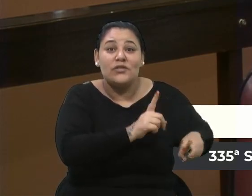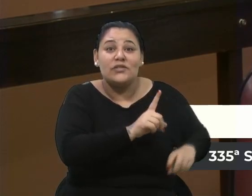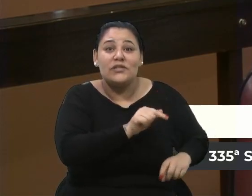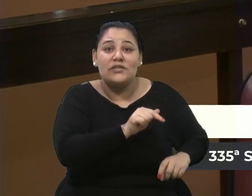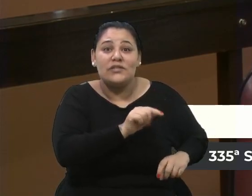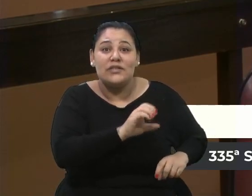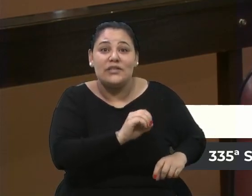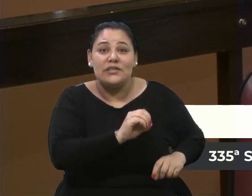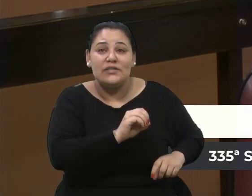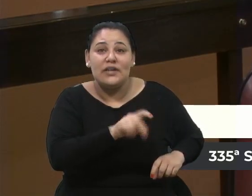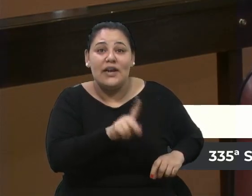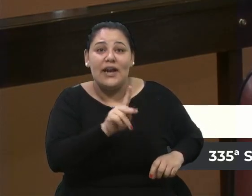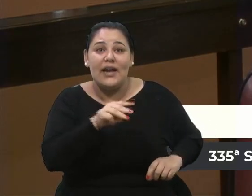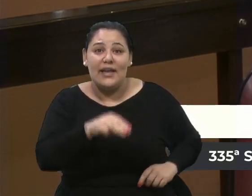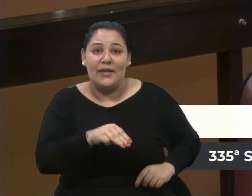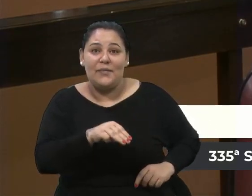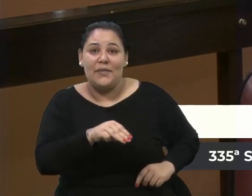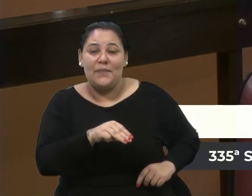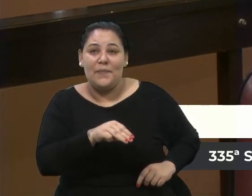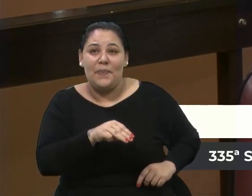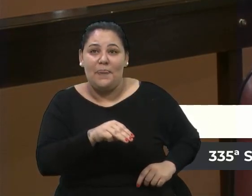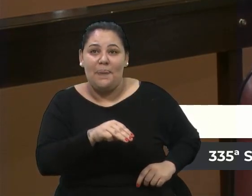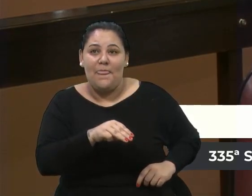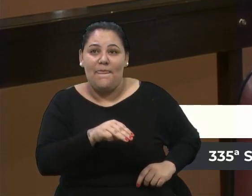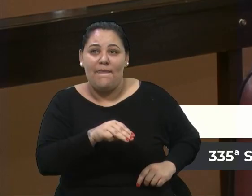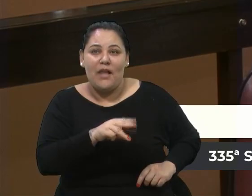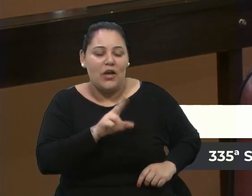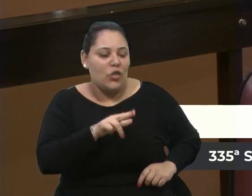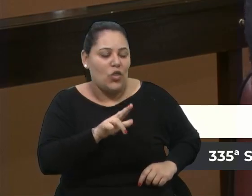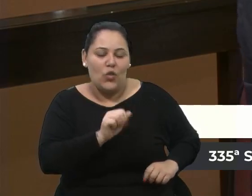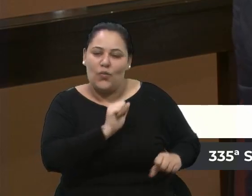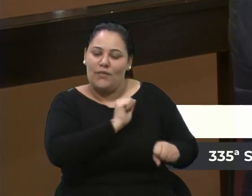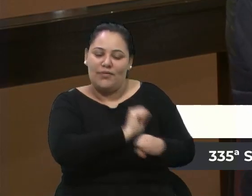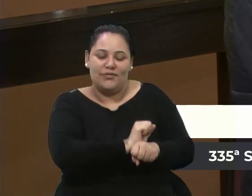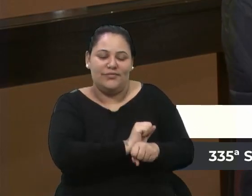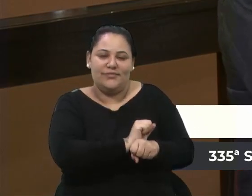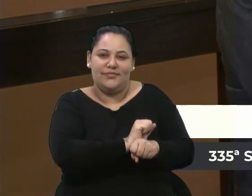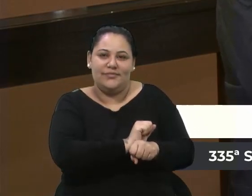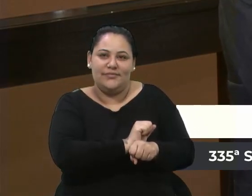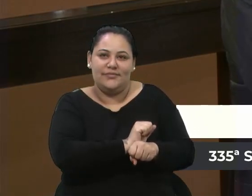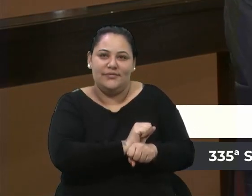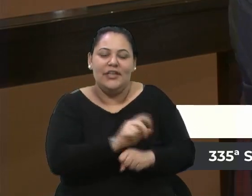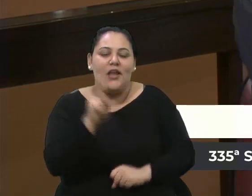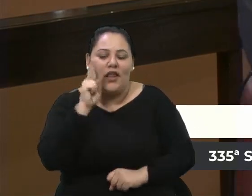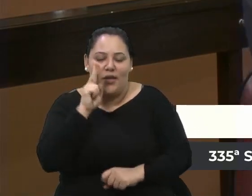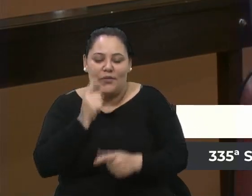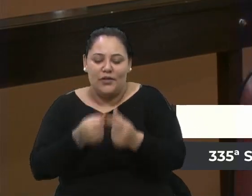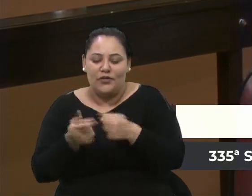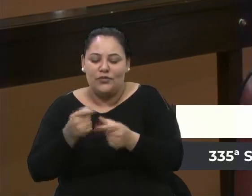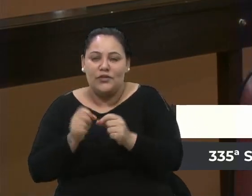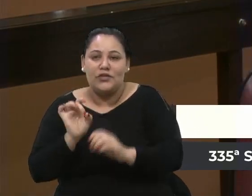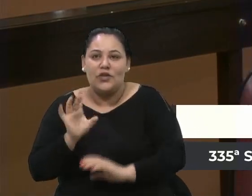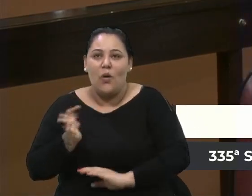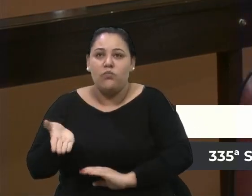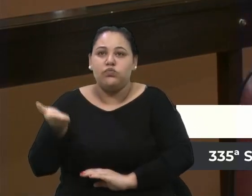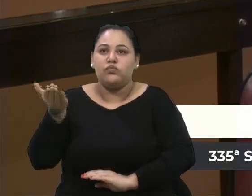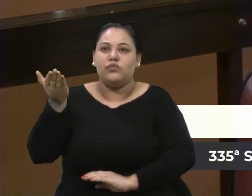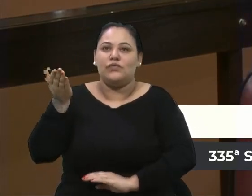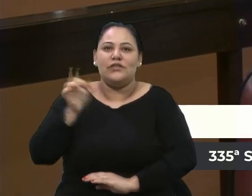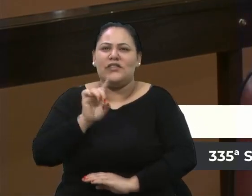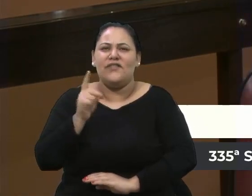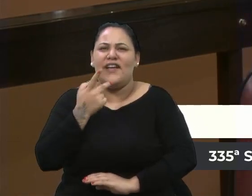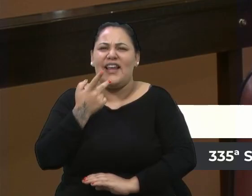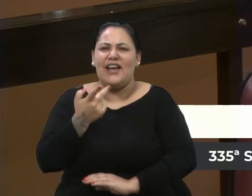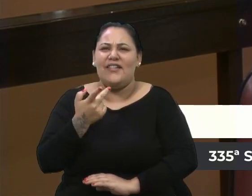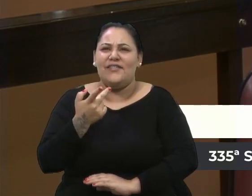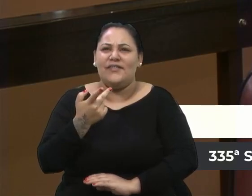anos, não se acomodou. Mesmo a economia de Caxias naquela época só subia, não se falava em recursos, se